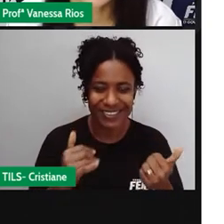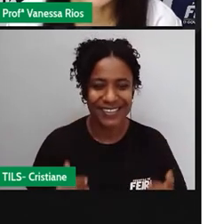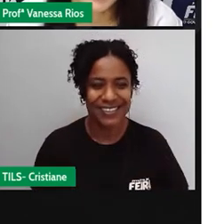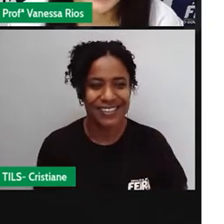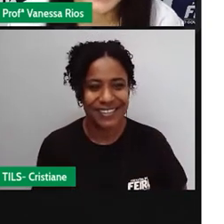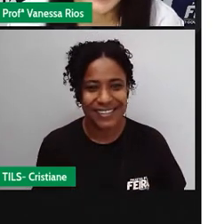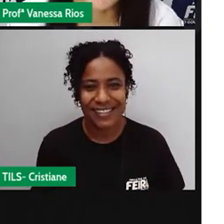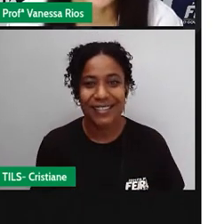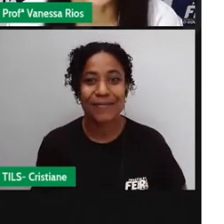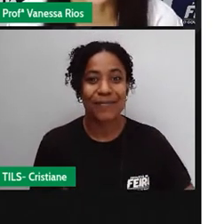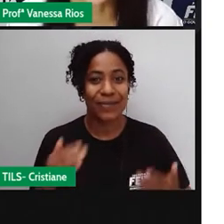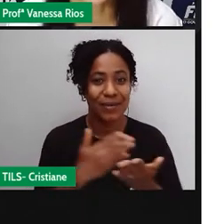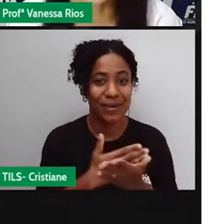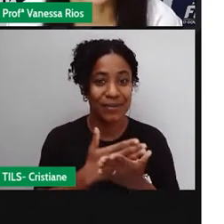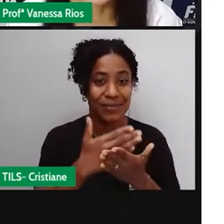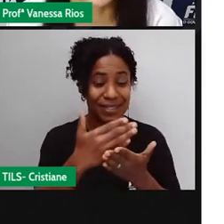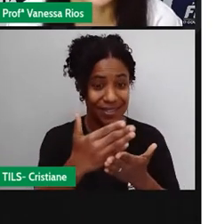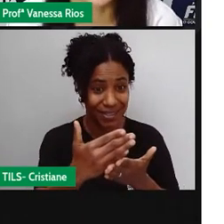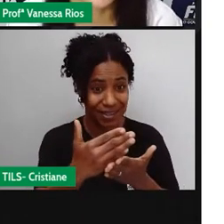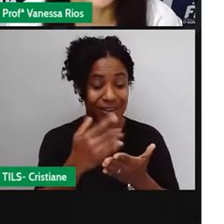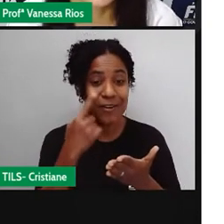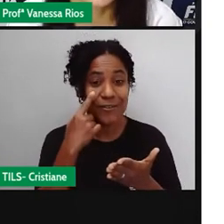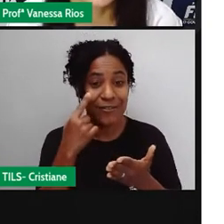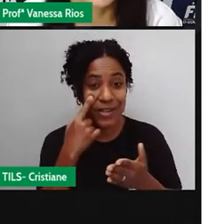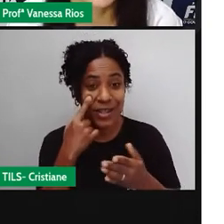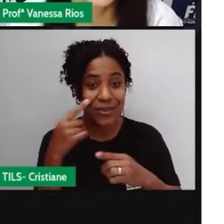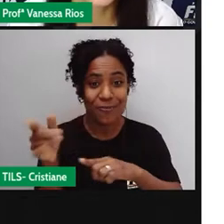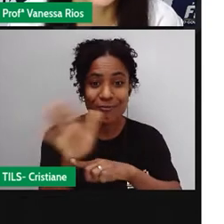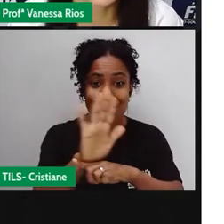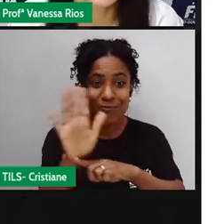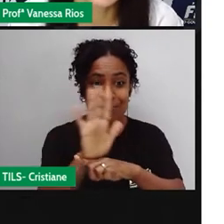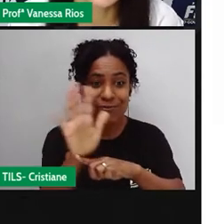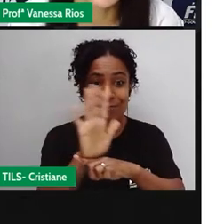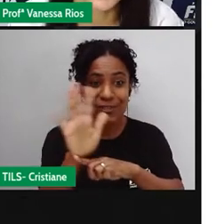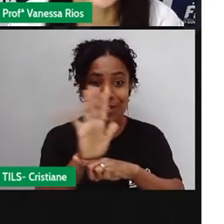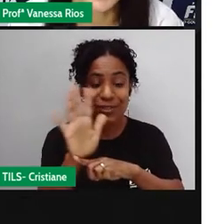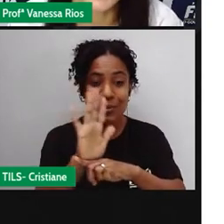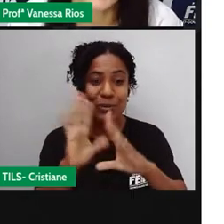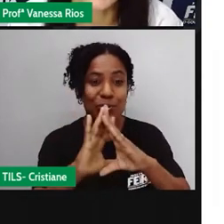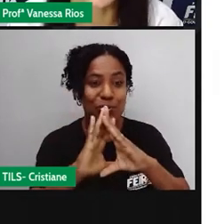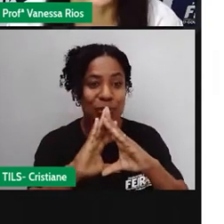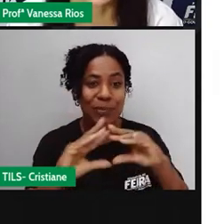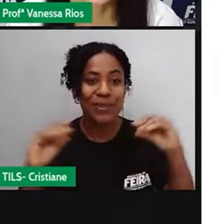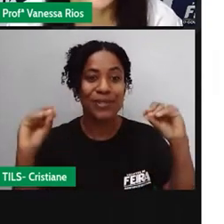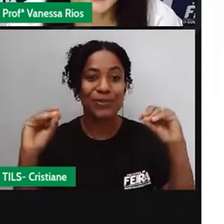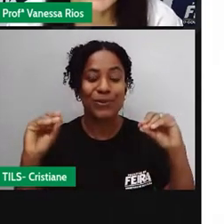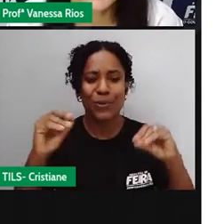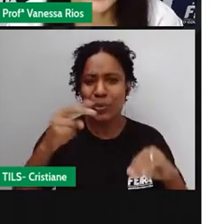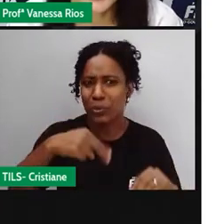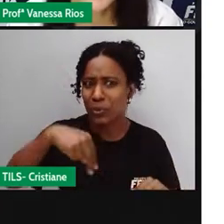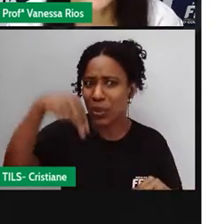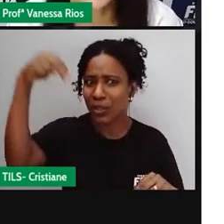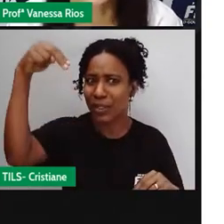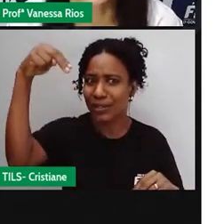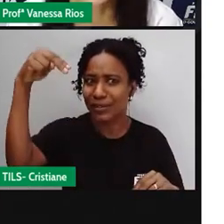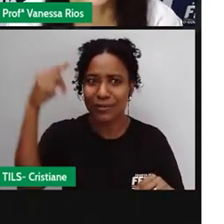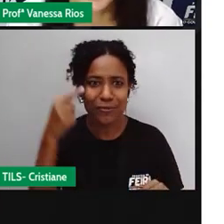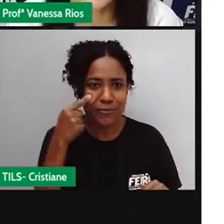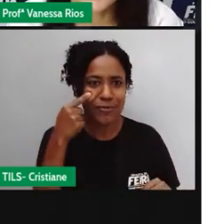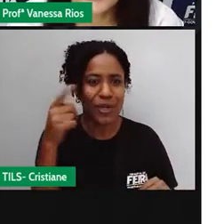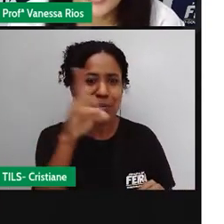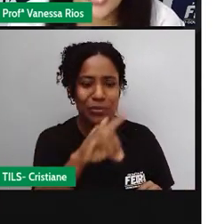Para começar, a Pro colocou aqui o vídeo, ó, O Sumiço do Nordeste, Dia do